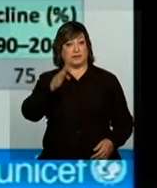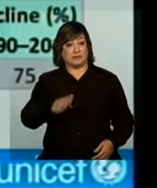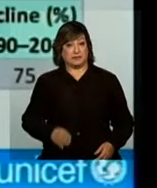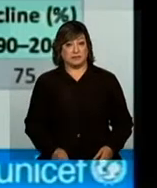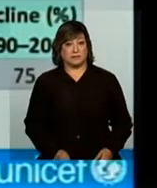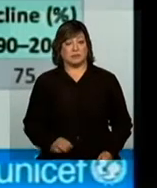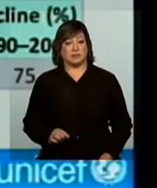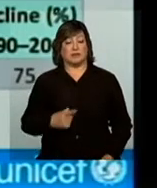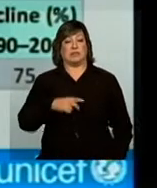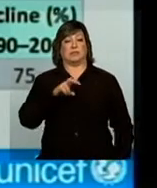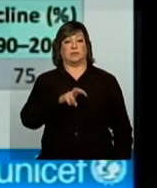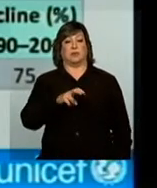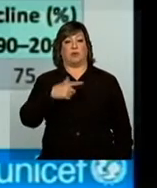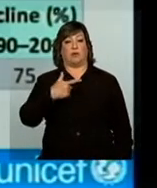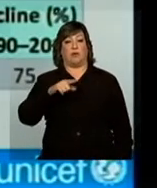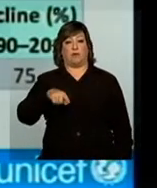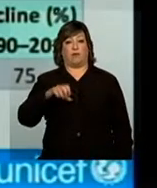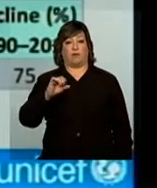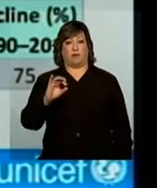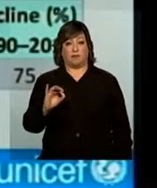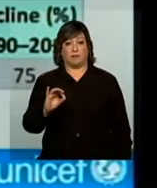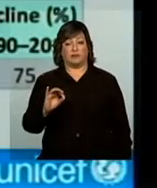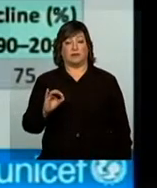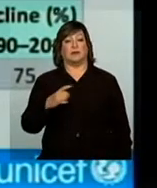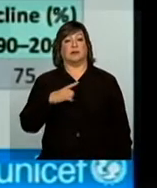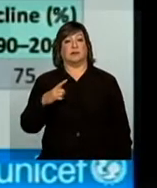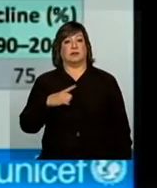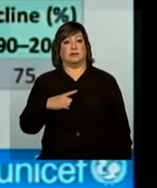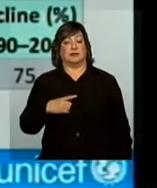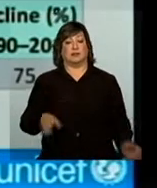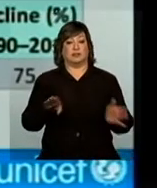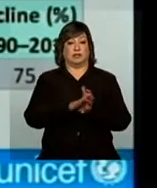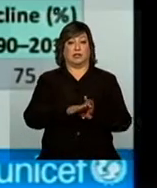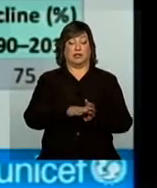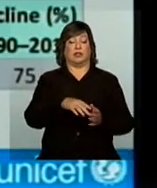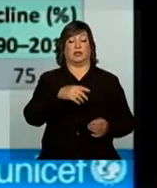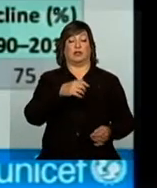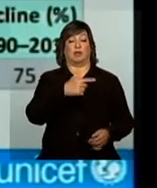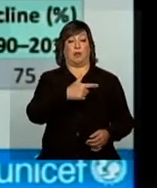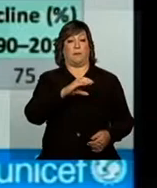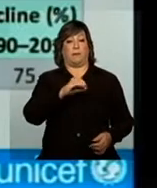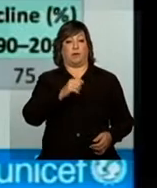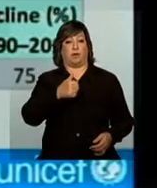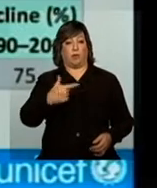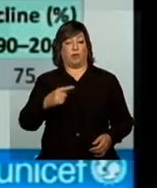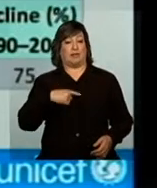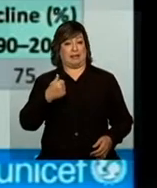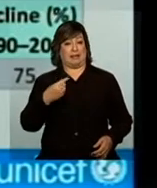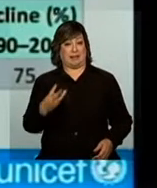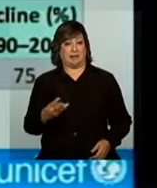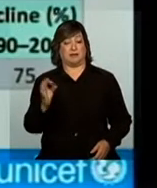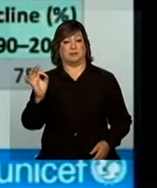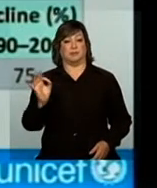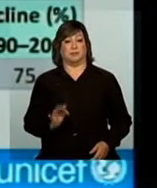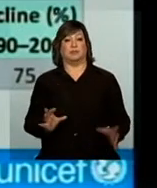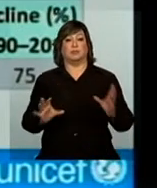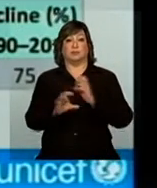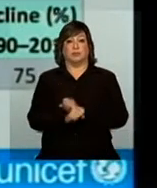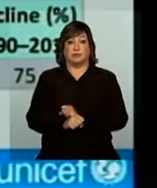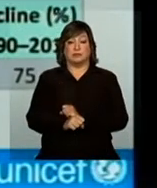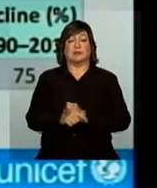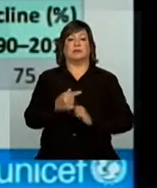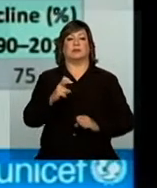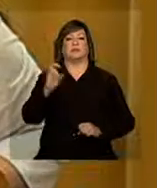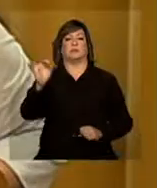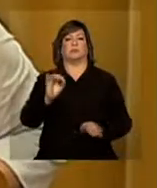de 52,90, chega em 2012 com 13, pelos dados da ONU, uma redução de 75%, portanto, coerente